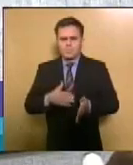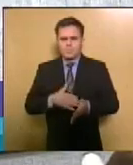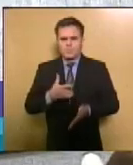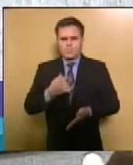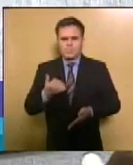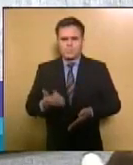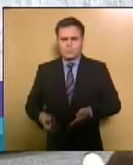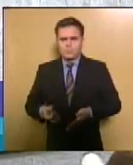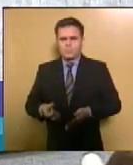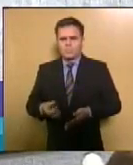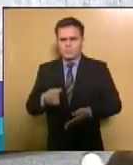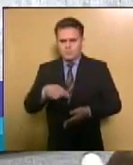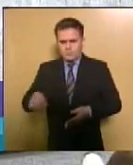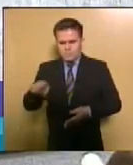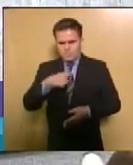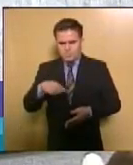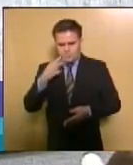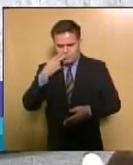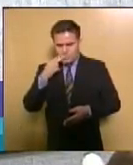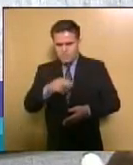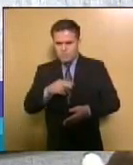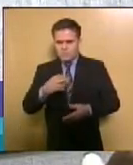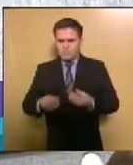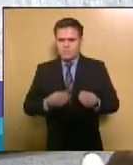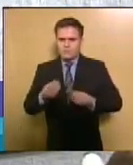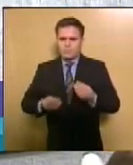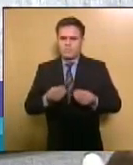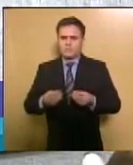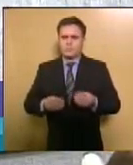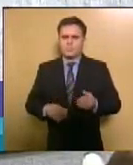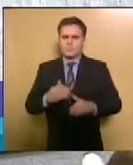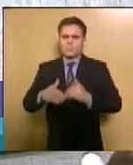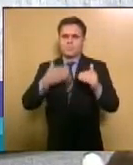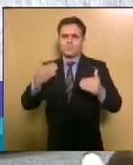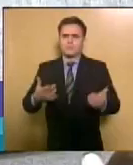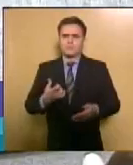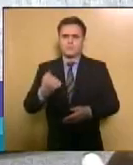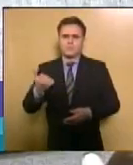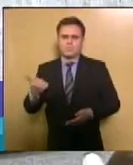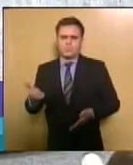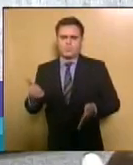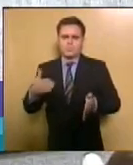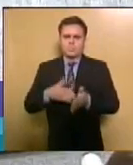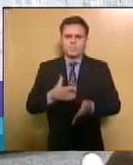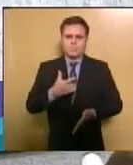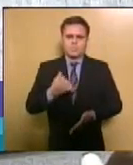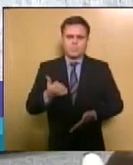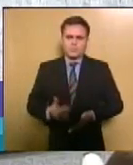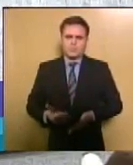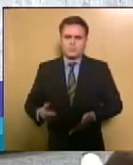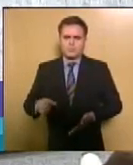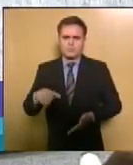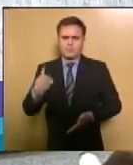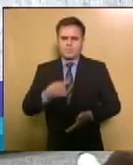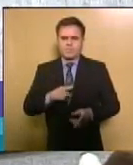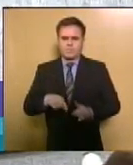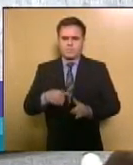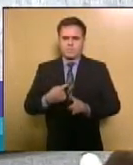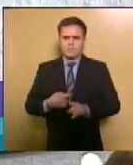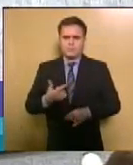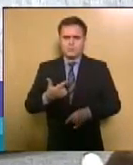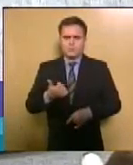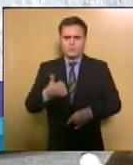2016 vocês vejam que nós estávamos no viés de crescimento olha de 2011 para 2012 nós aumentamos